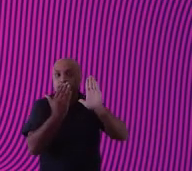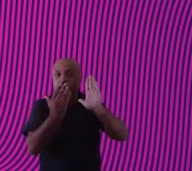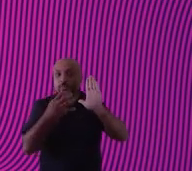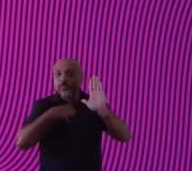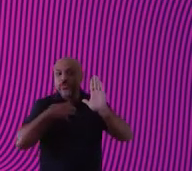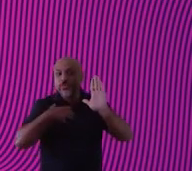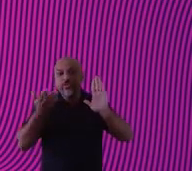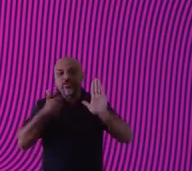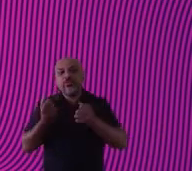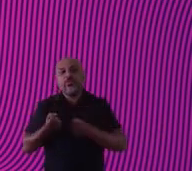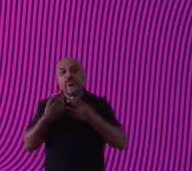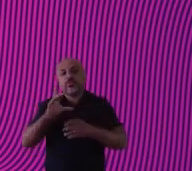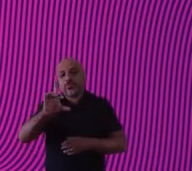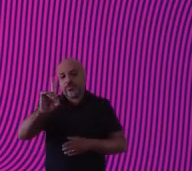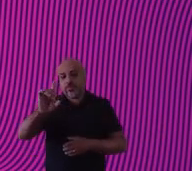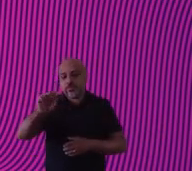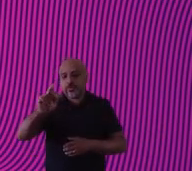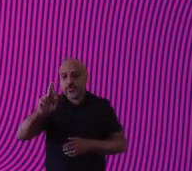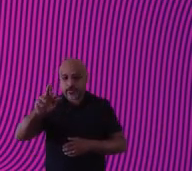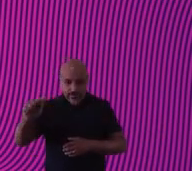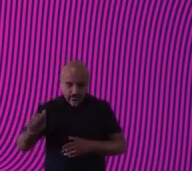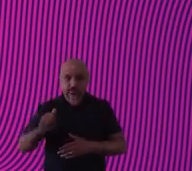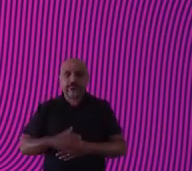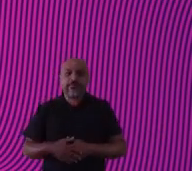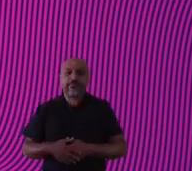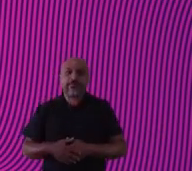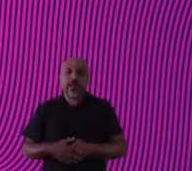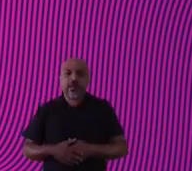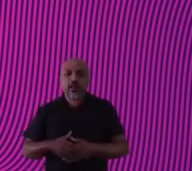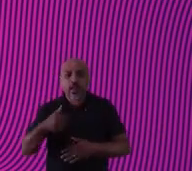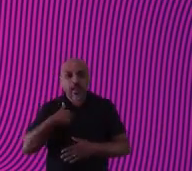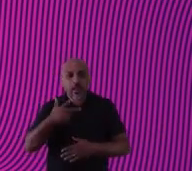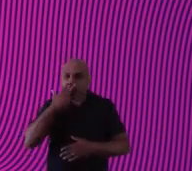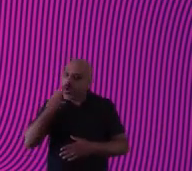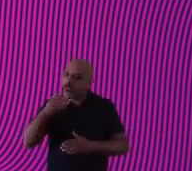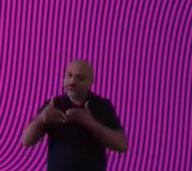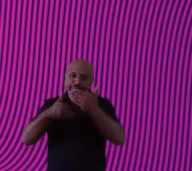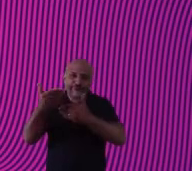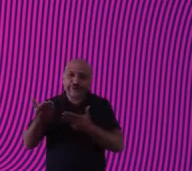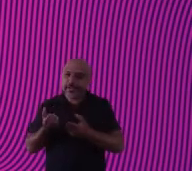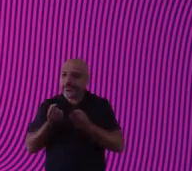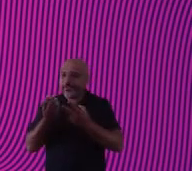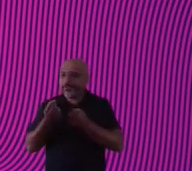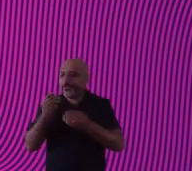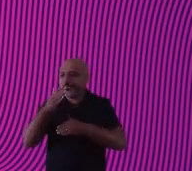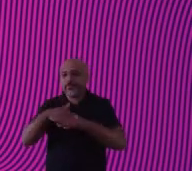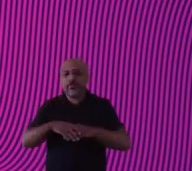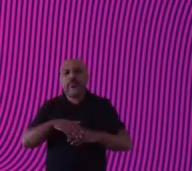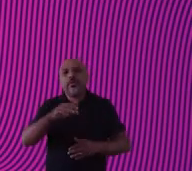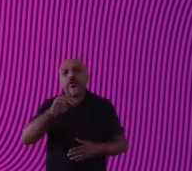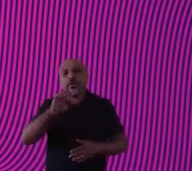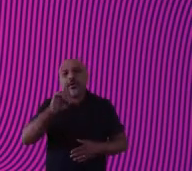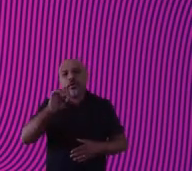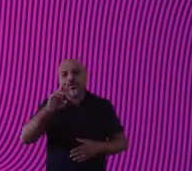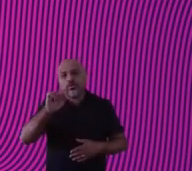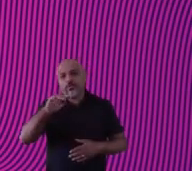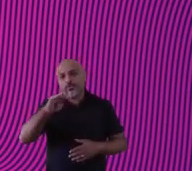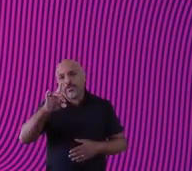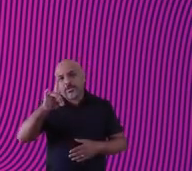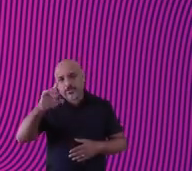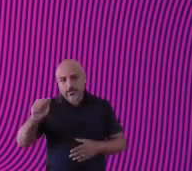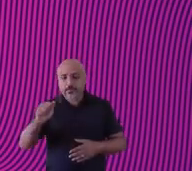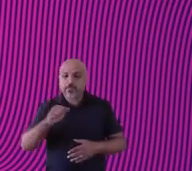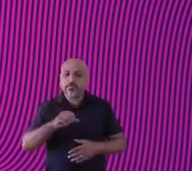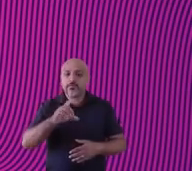do nada né é eu acho que não dá para extrapolar o dado do Educação do Andrômeda né do dar